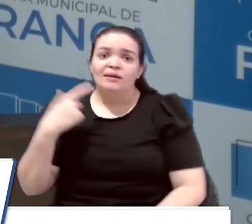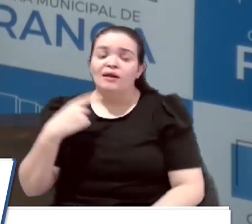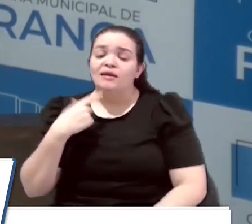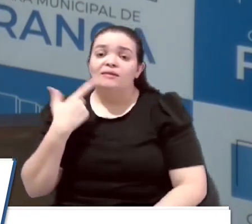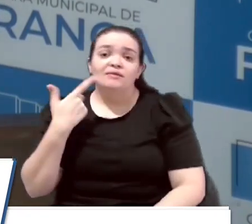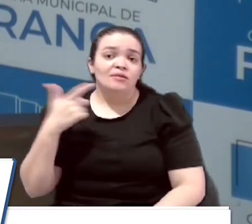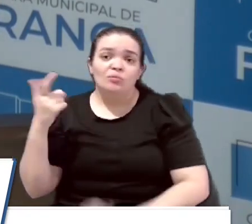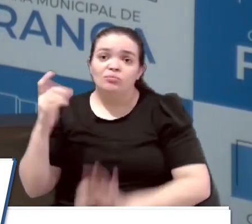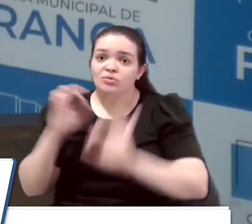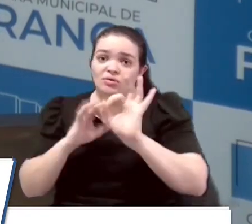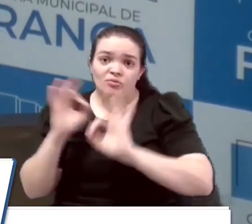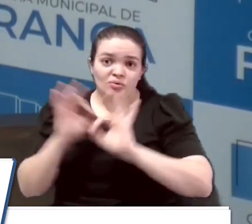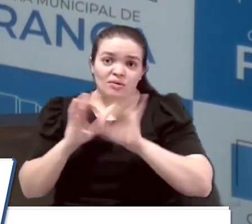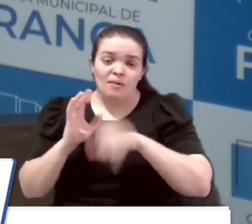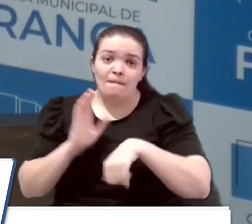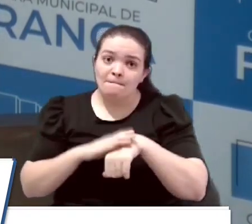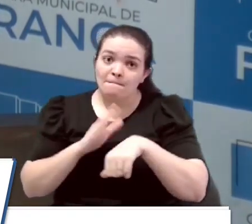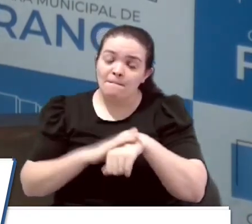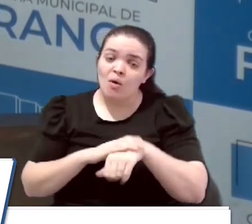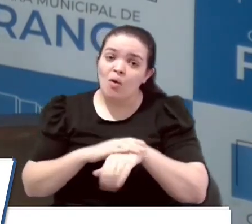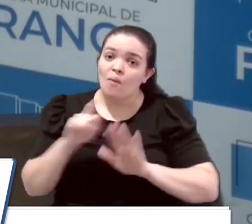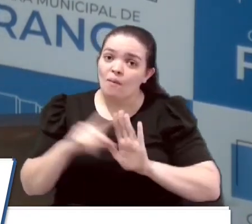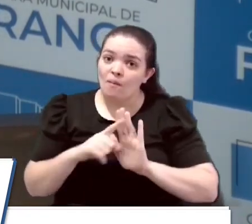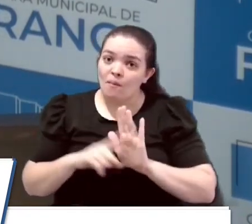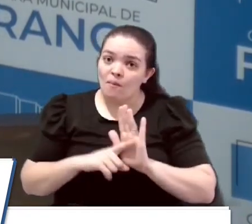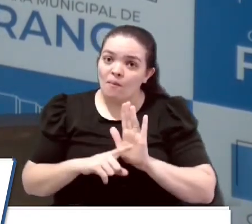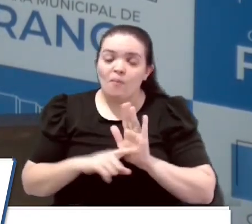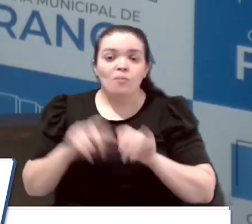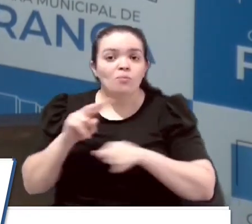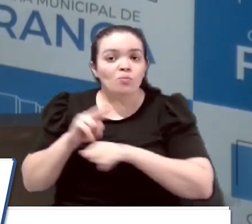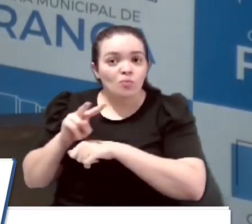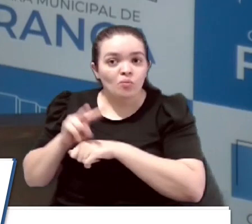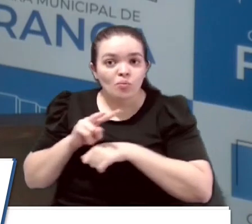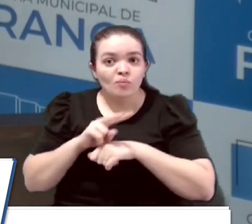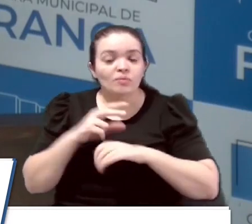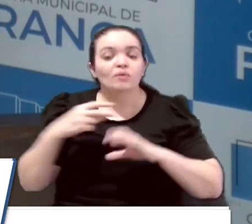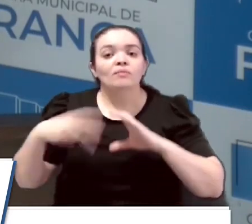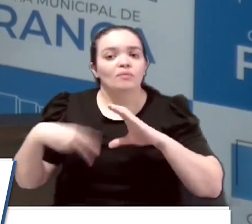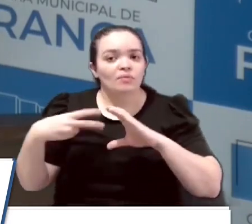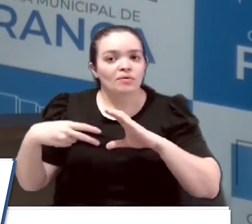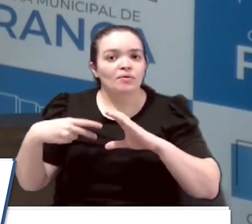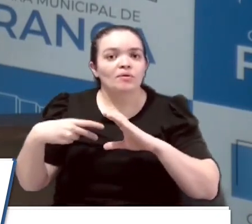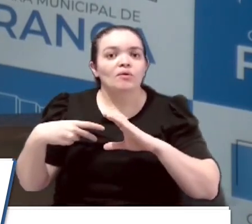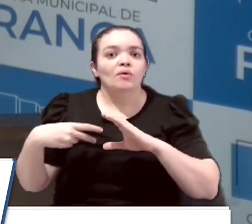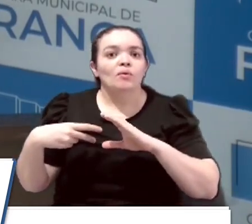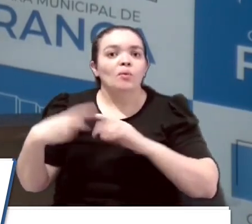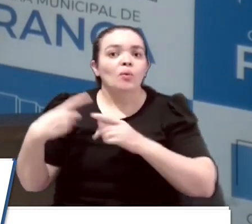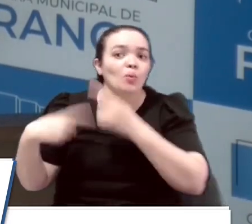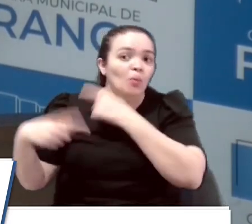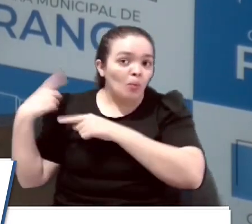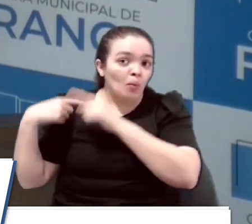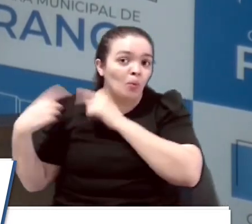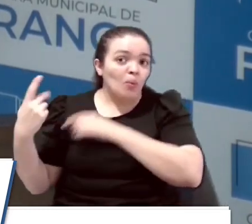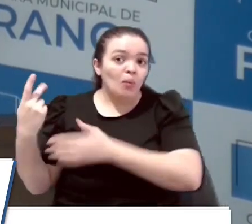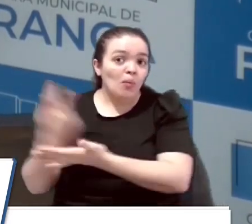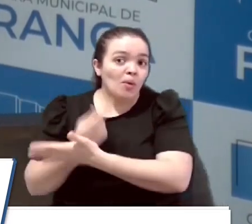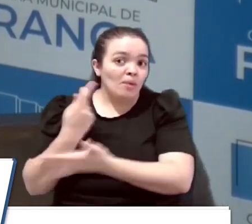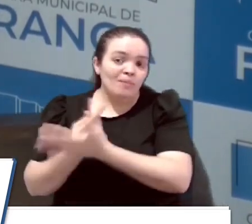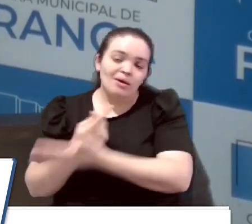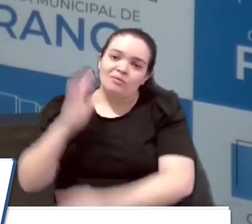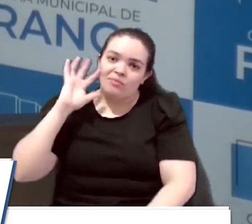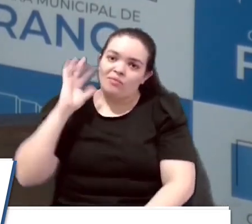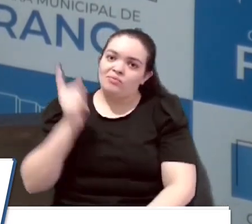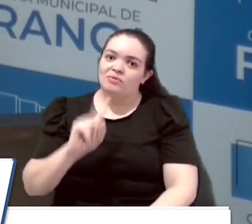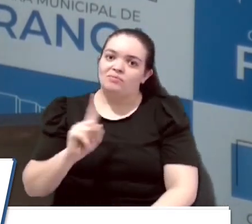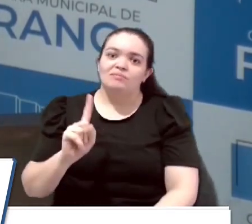direito. Agora, com o plano diretor, com a fiscalização da Câmara, aquele tipo de erro não acontece mais.